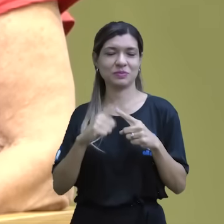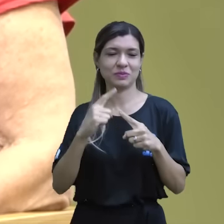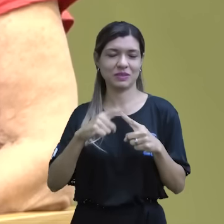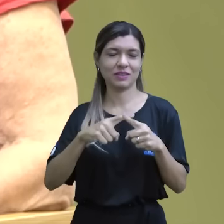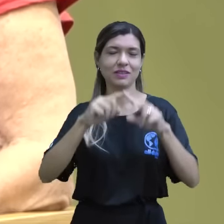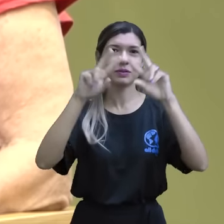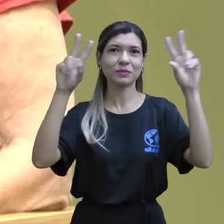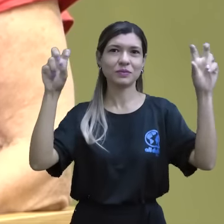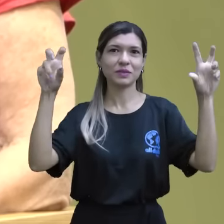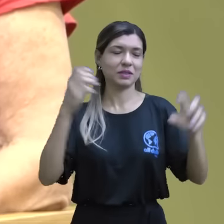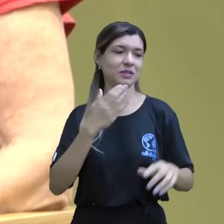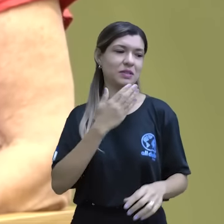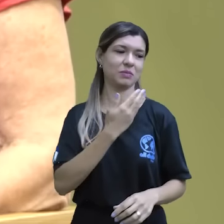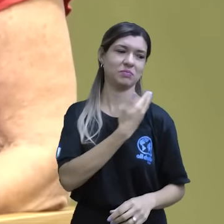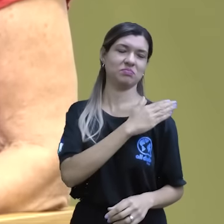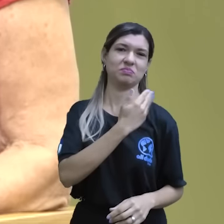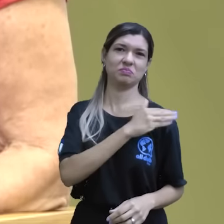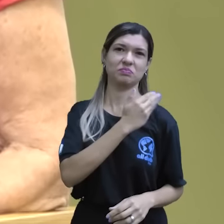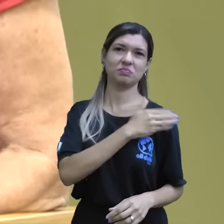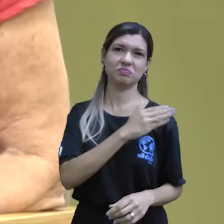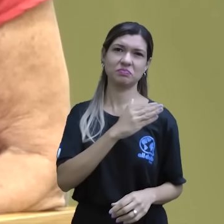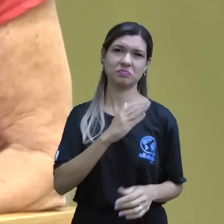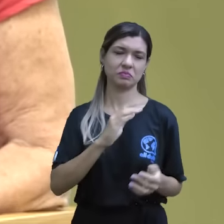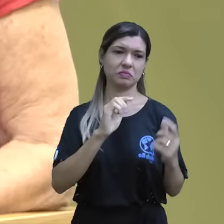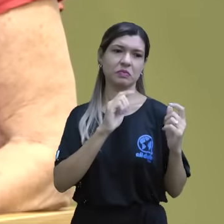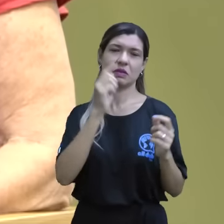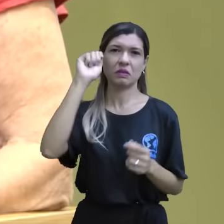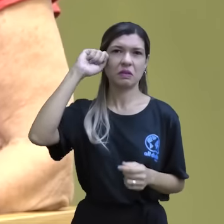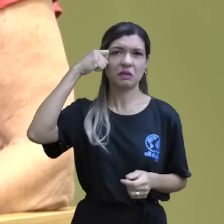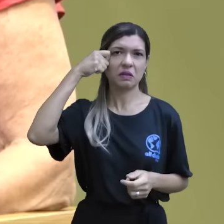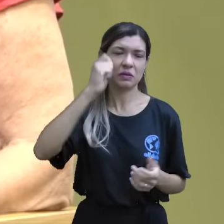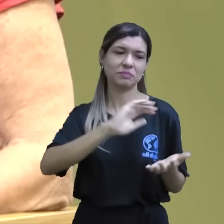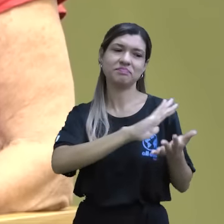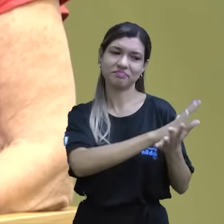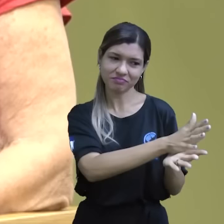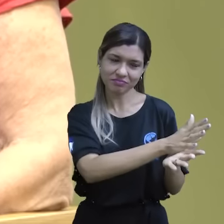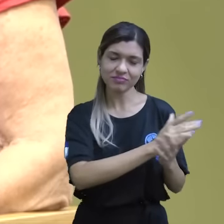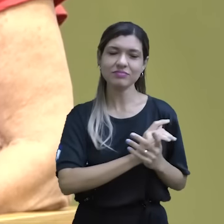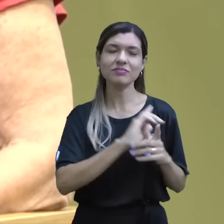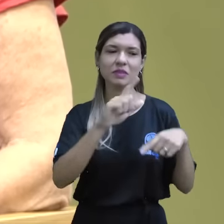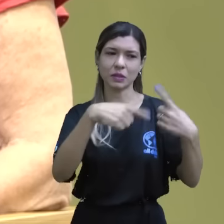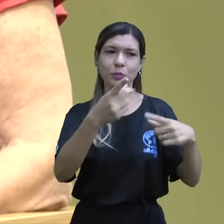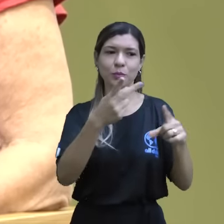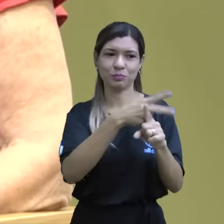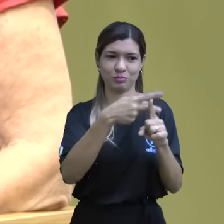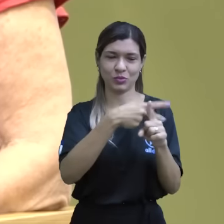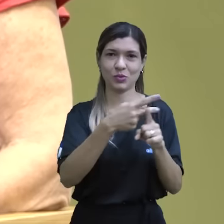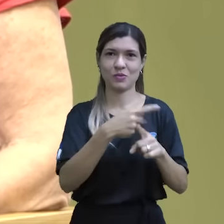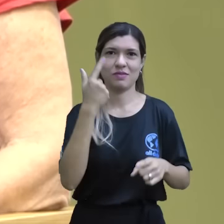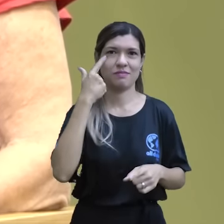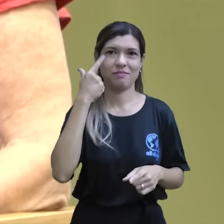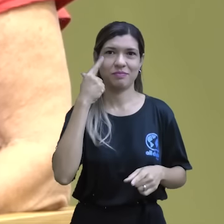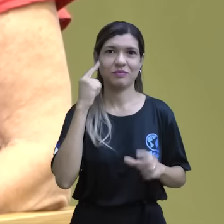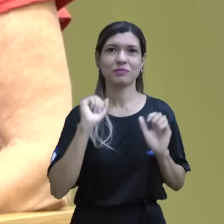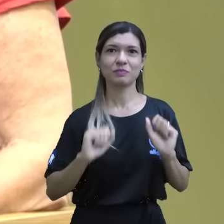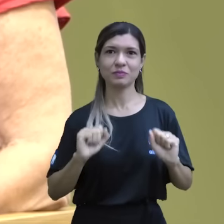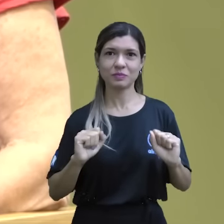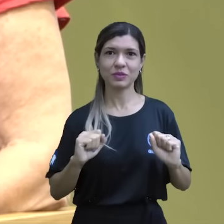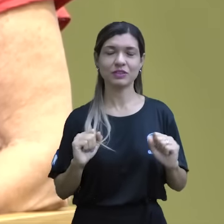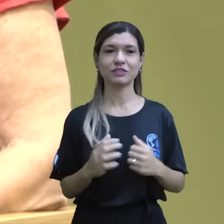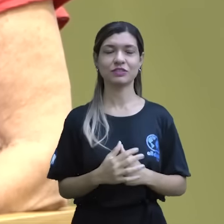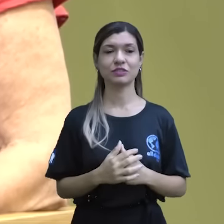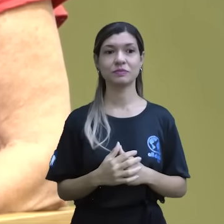podcasts, tem esse. E aí eu, que já tinha 40 anos de trabalho com Lima Barreto, conversei com o